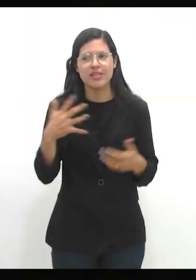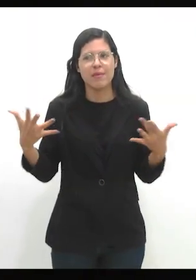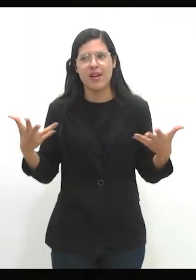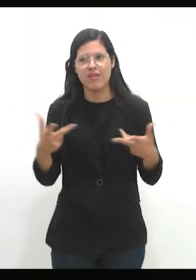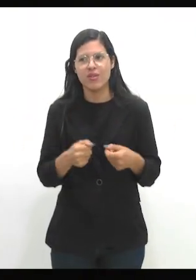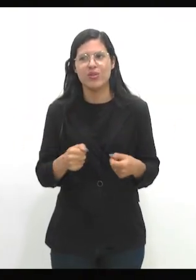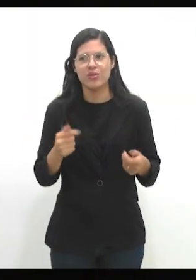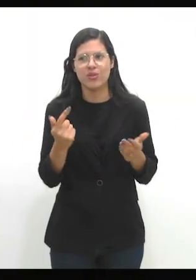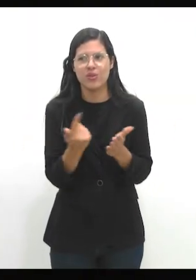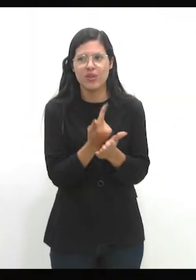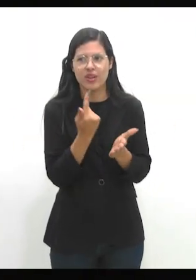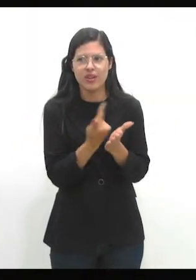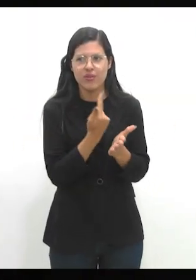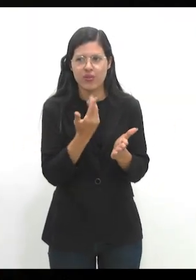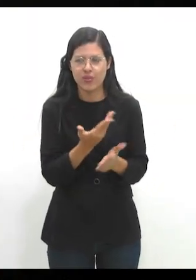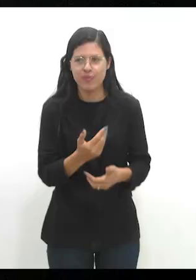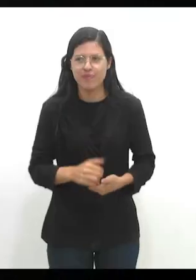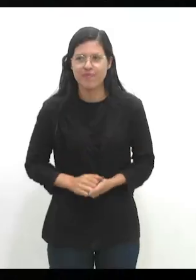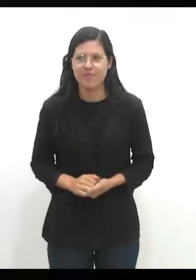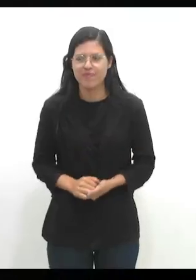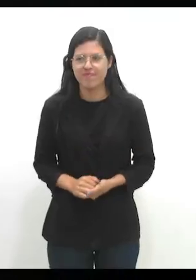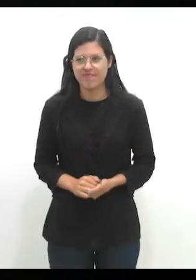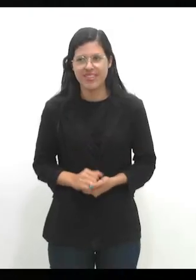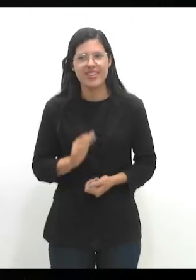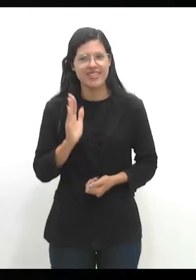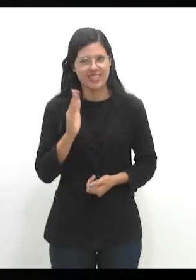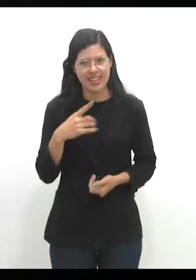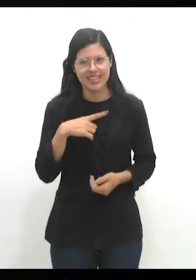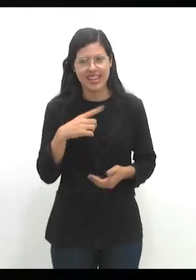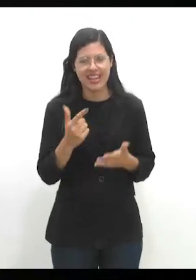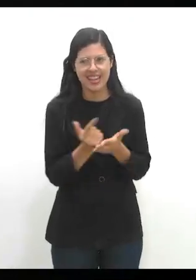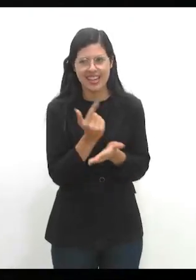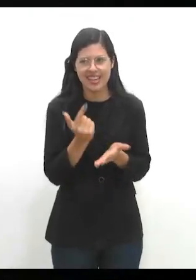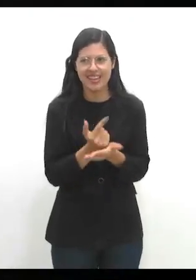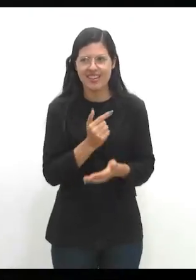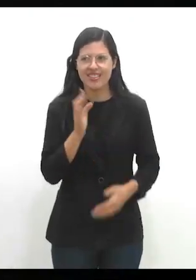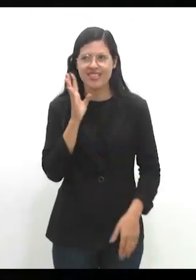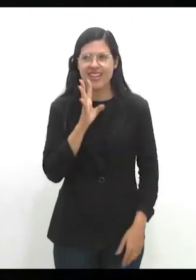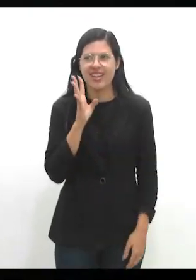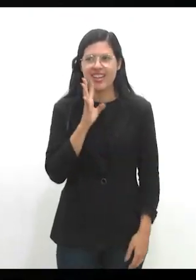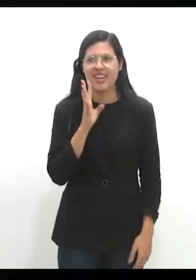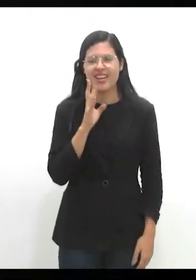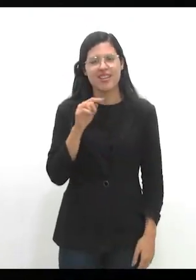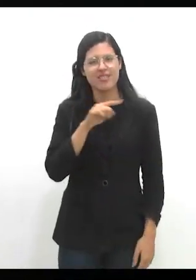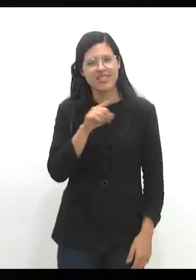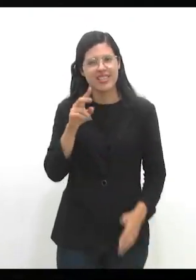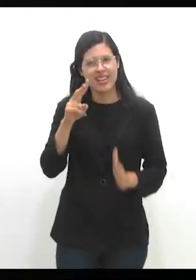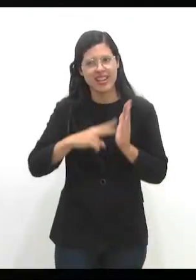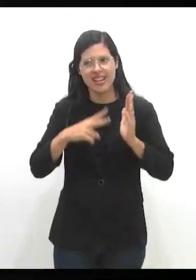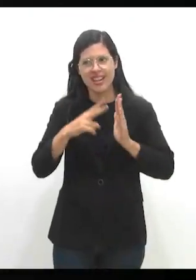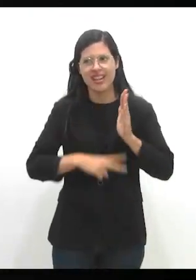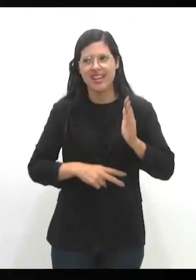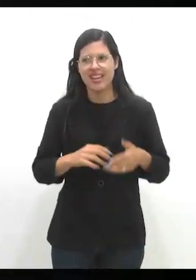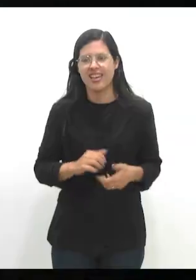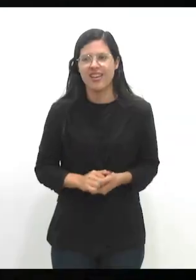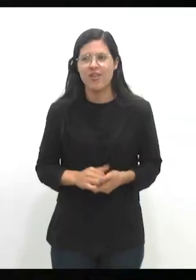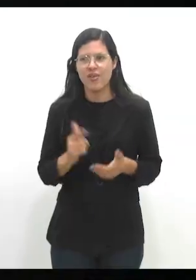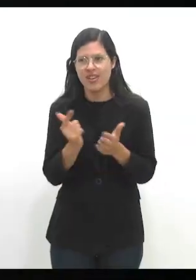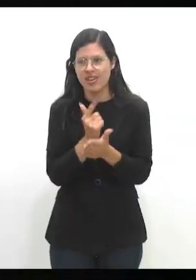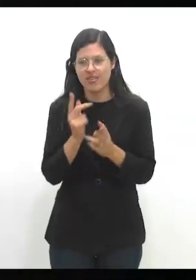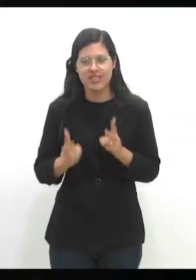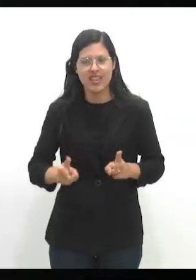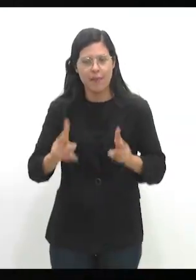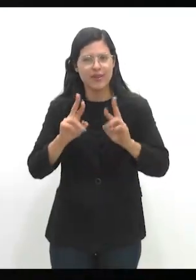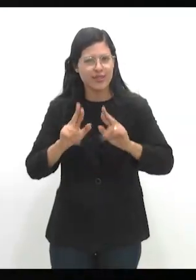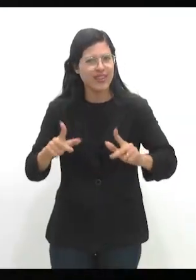Isso é maravilhoso. Um livro, gente... Já virou livro. Acho muito legal que vocês leiam, porque o livro é sempre diferente